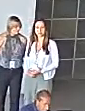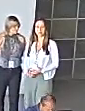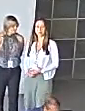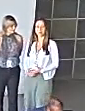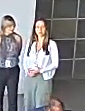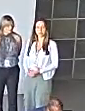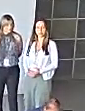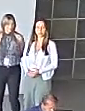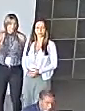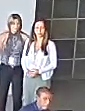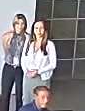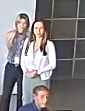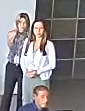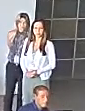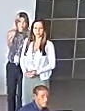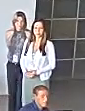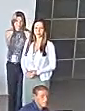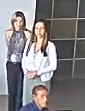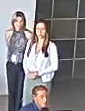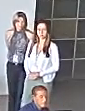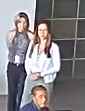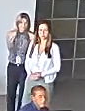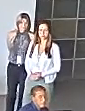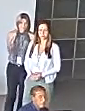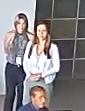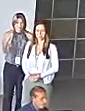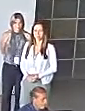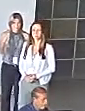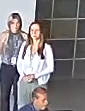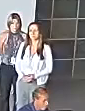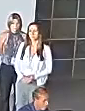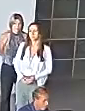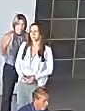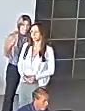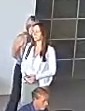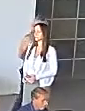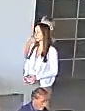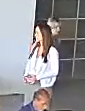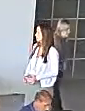com Deficiência da OAB Minas Gerais.